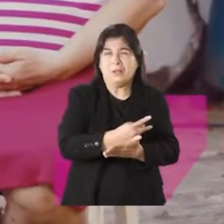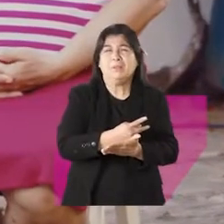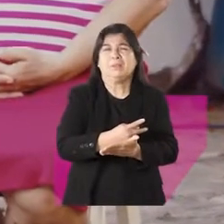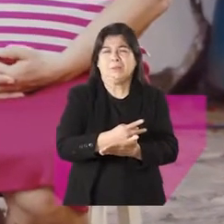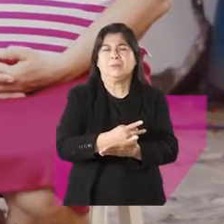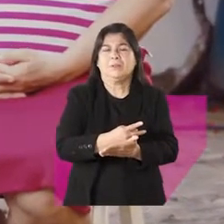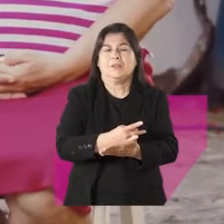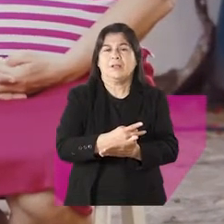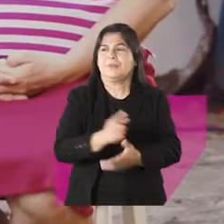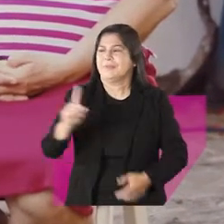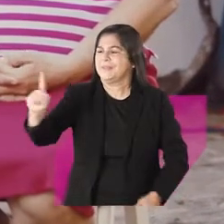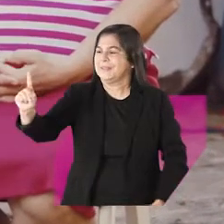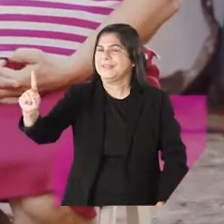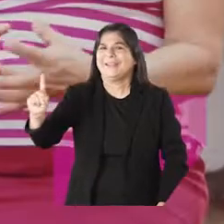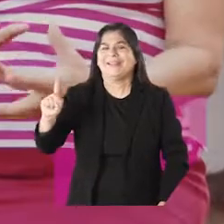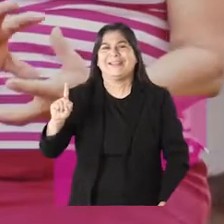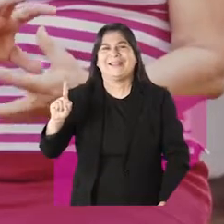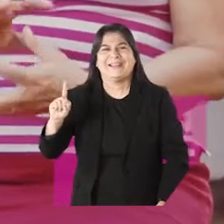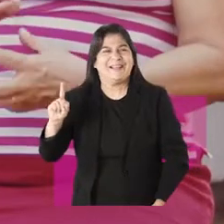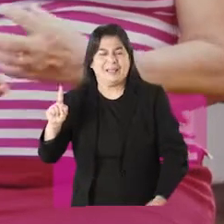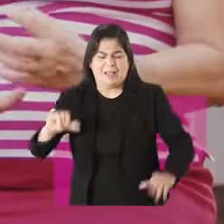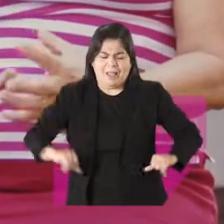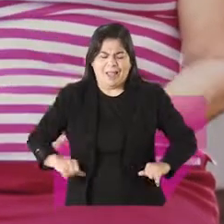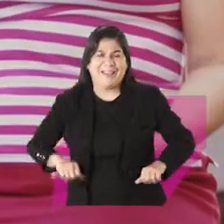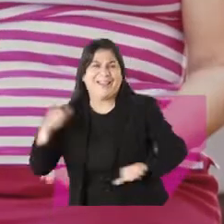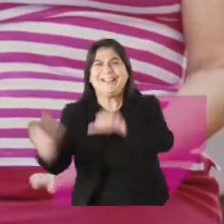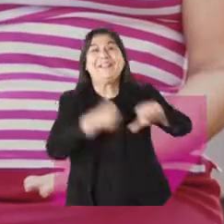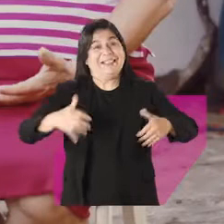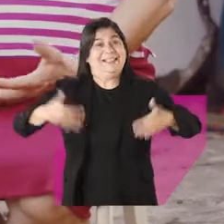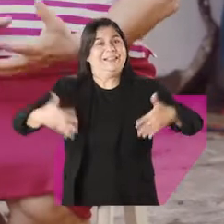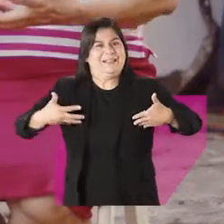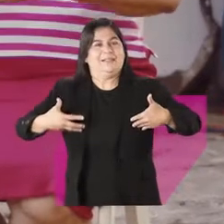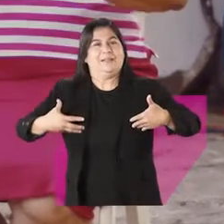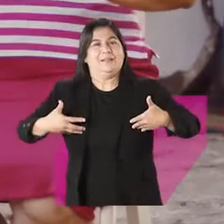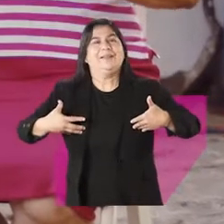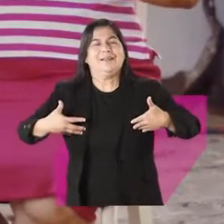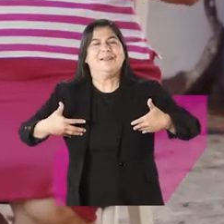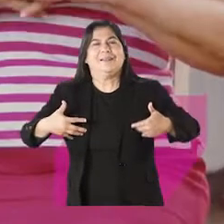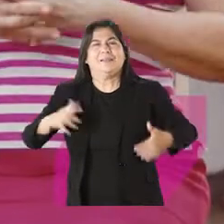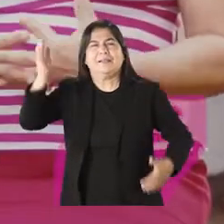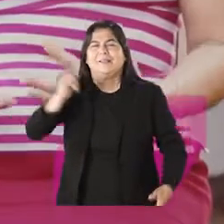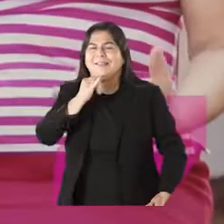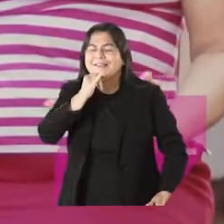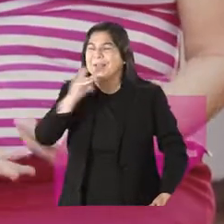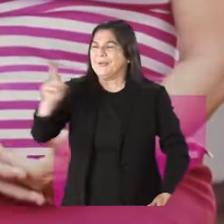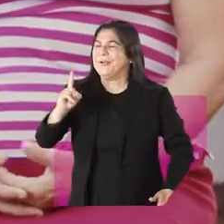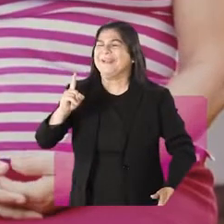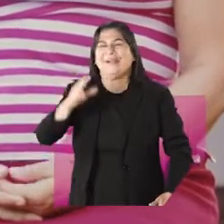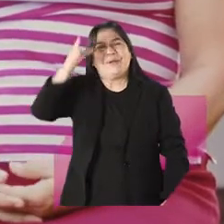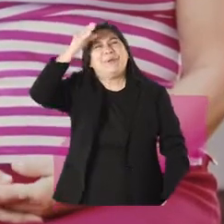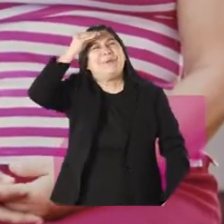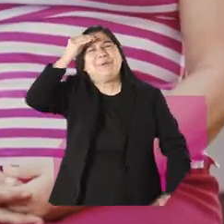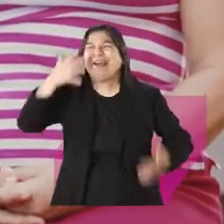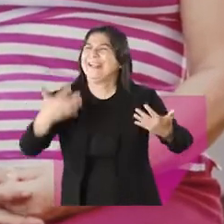Na hora dessa, que chega, transforma toda dor em alegria. Naquele momento de tristeza, foi um alívio muito grande